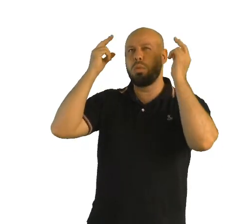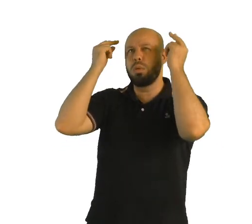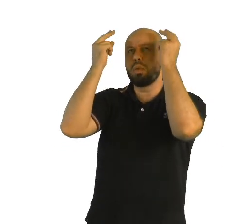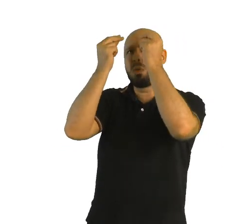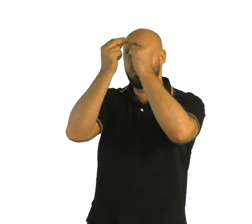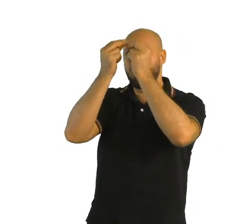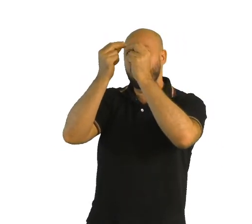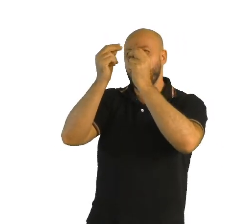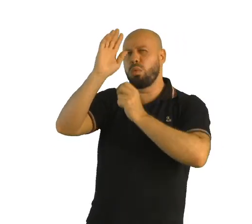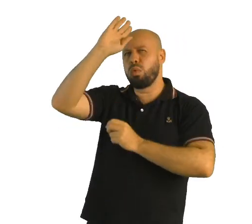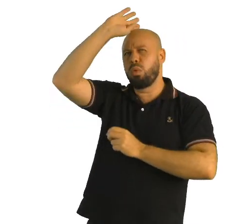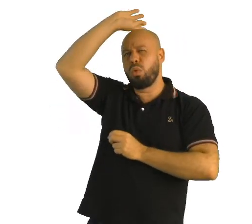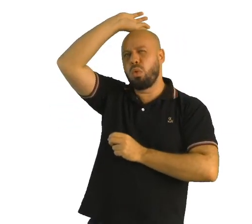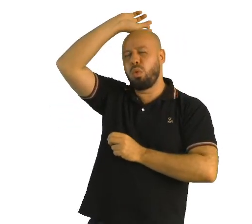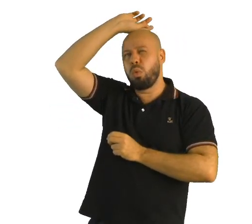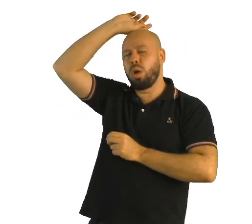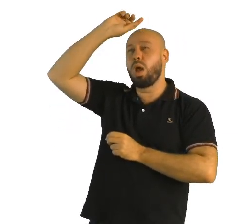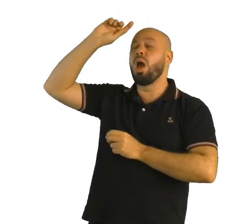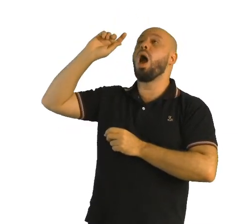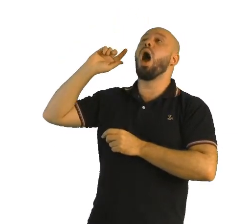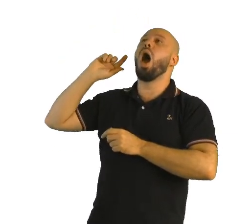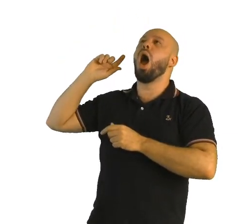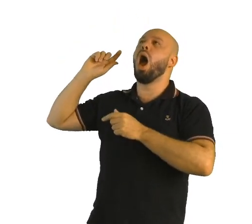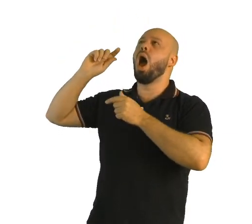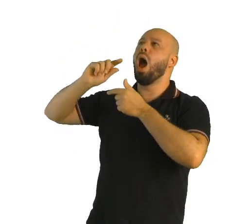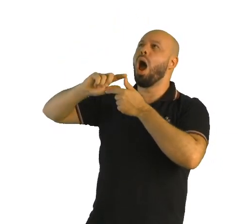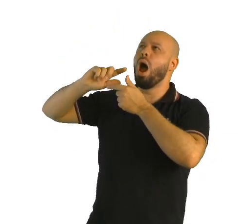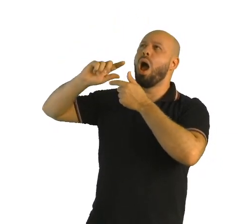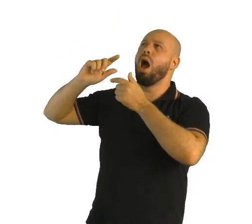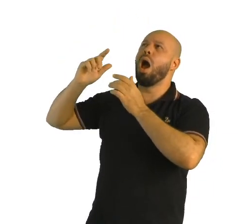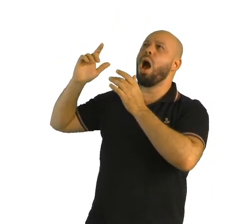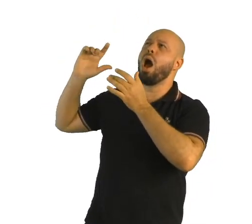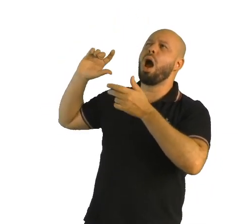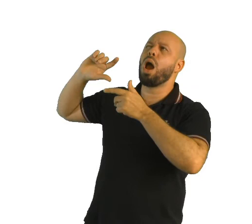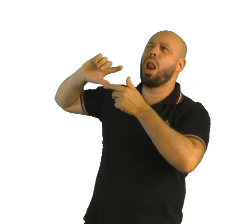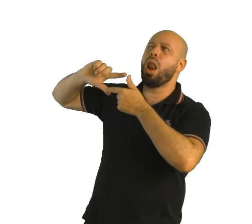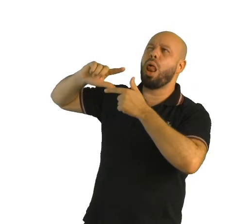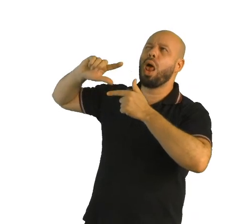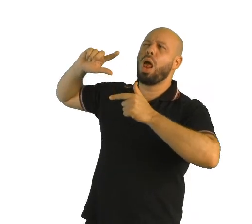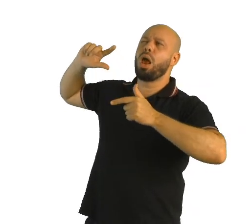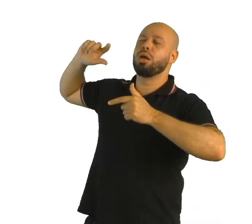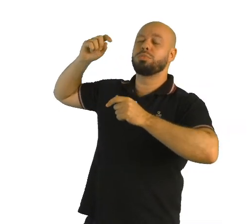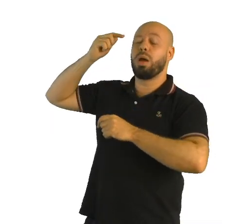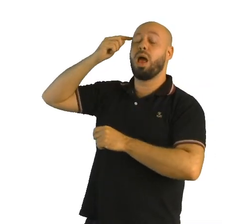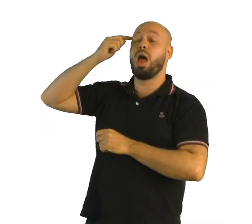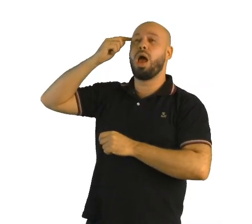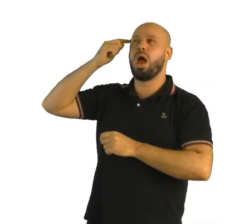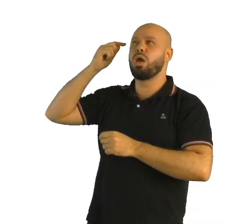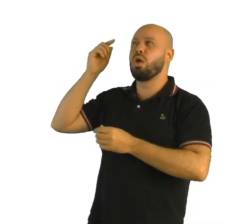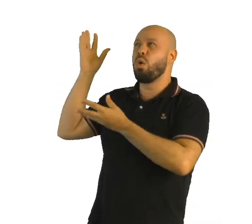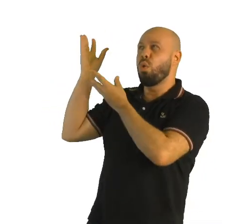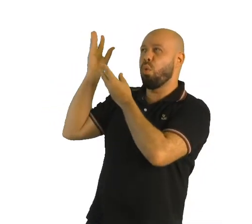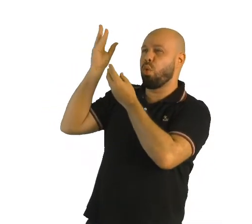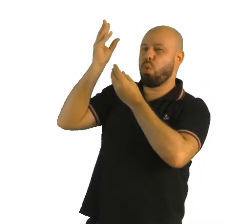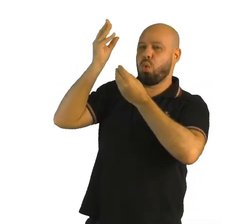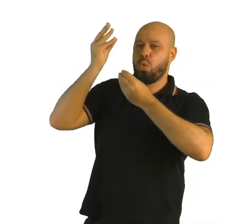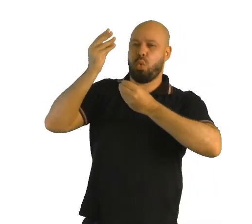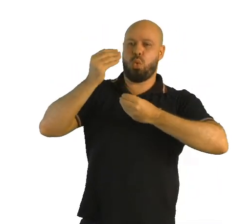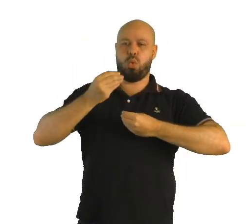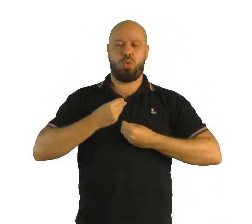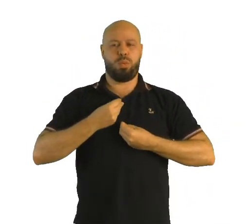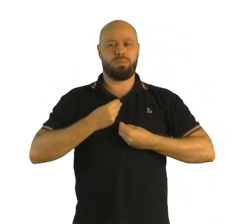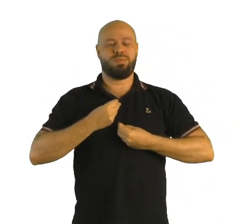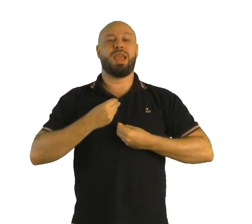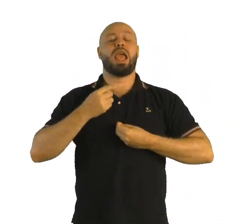cultura clássica, ou seja, na cultura greco-romana. Ou seja, esses pensadores renascentistas, eles se inspiravam na cultura da Grécia e da